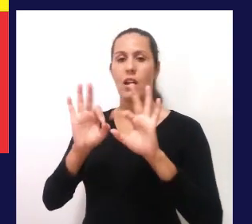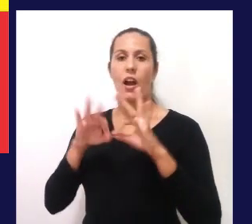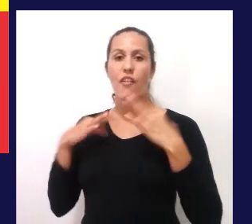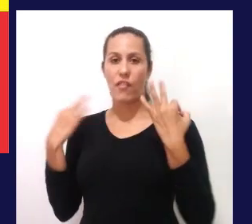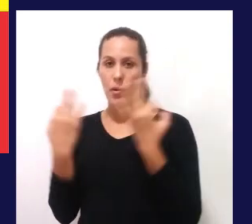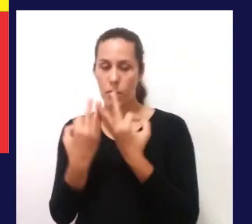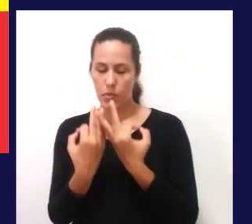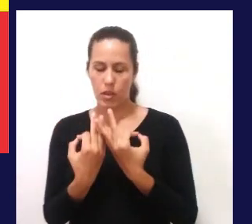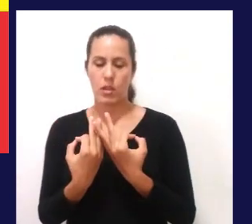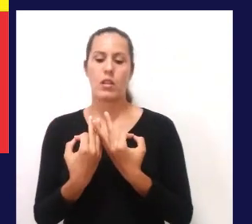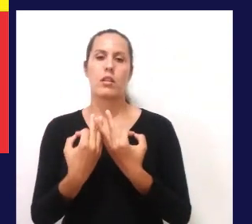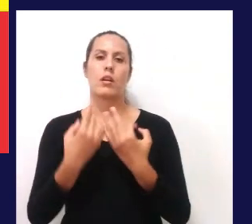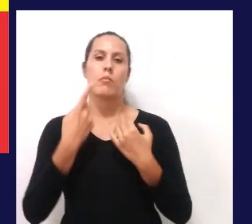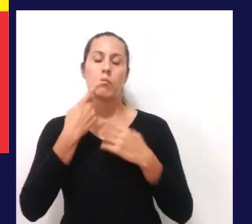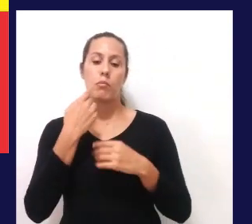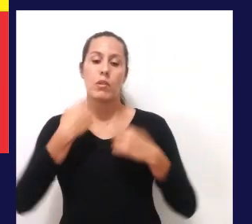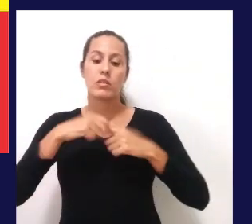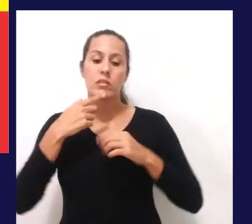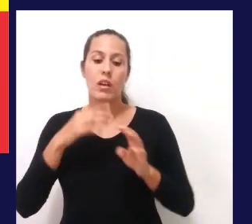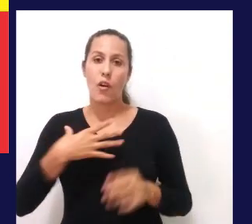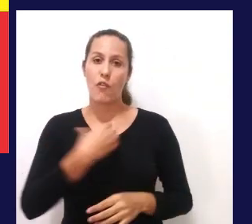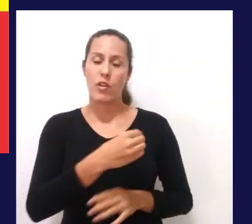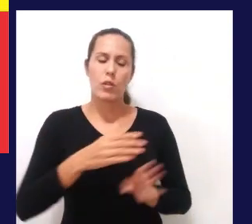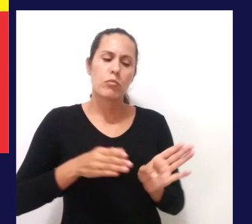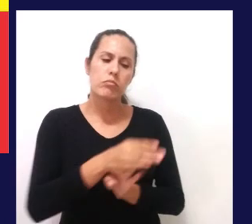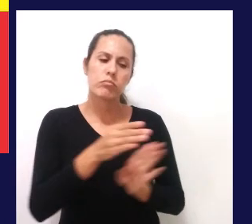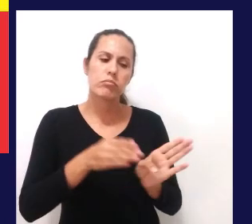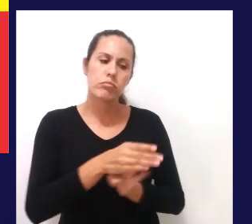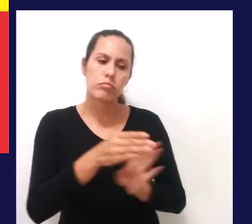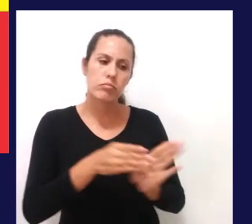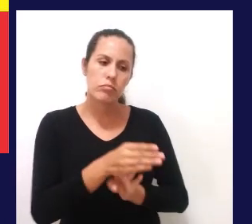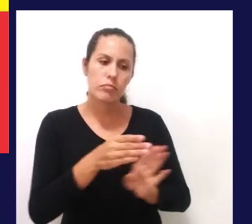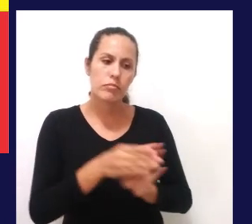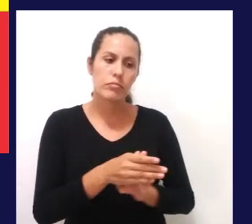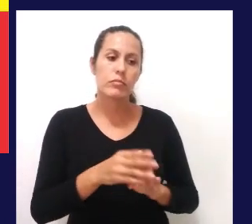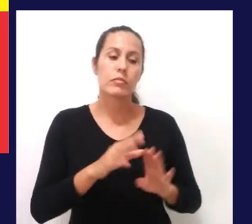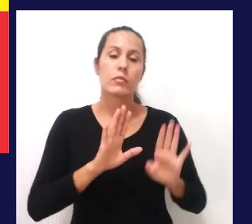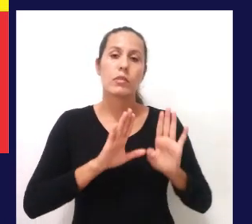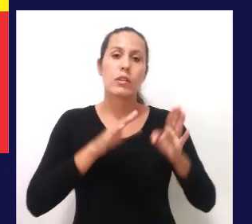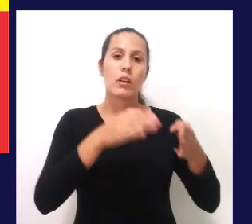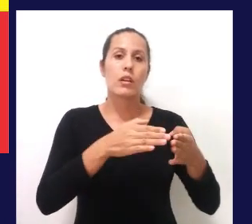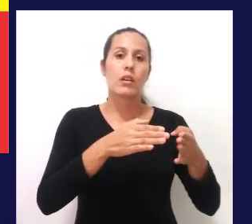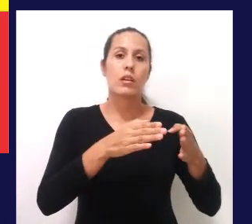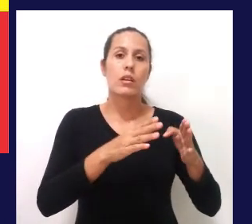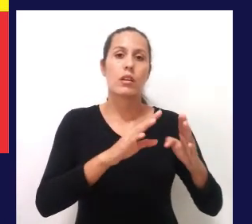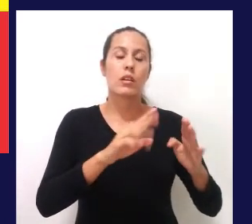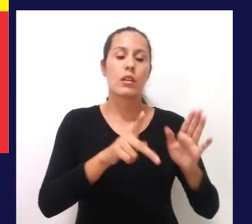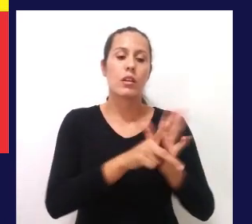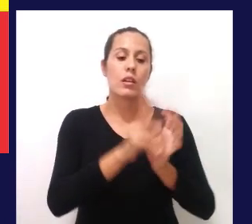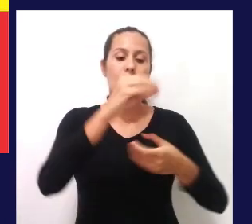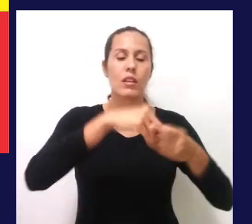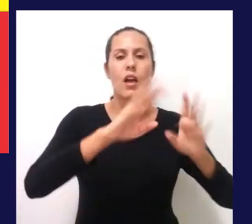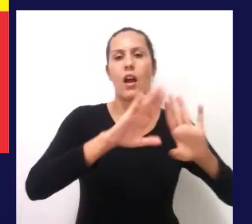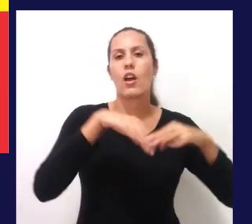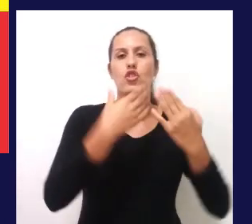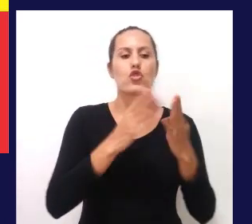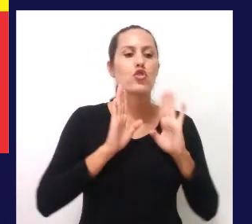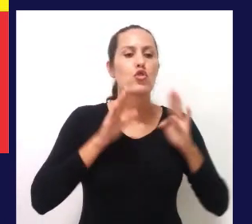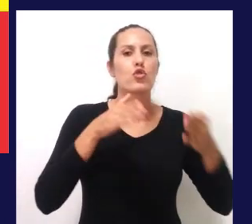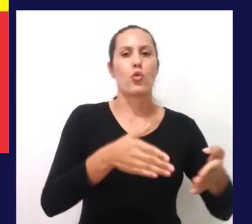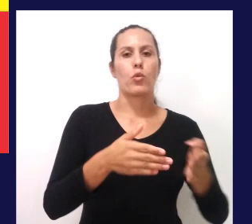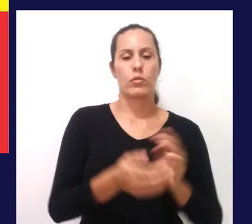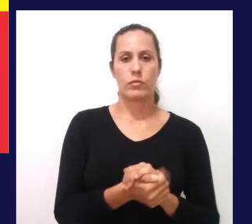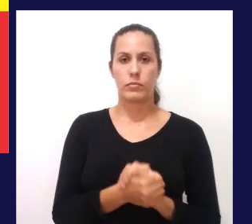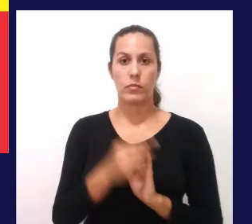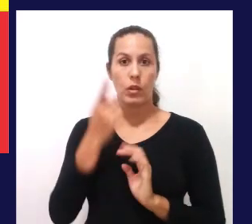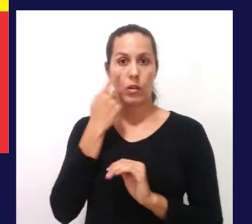aos filhos que as informações sobre sexualidades devem ser obtidas exclusivamente